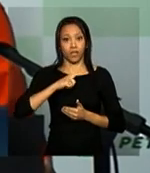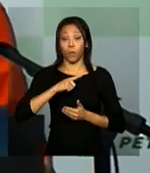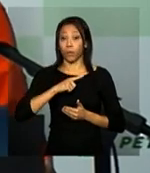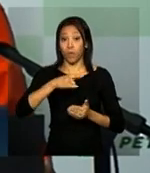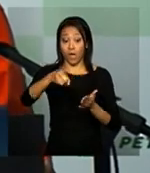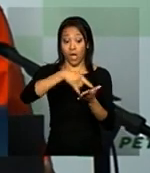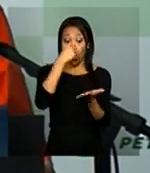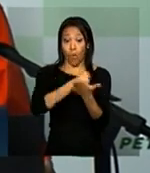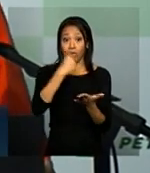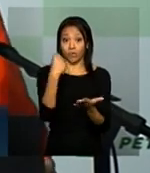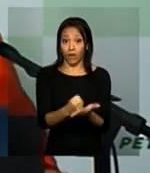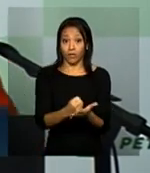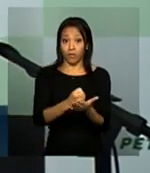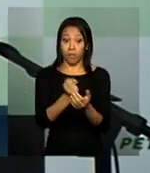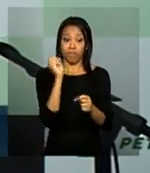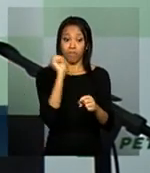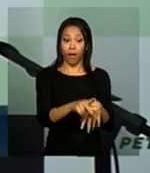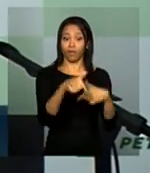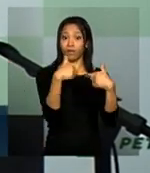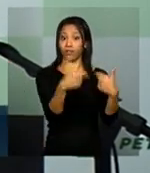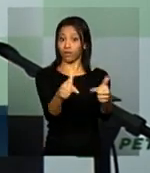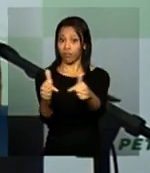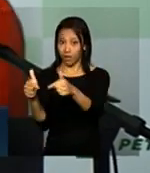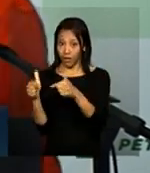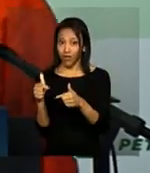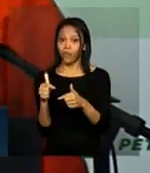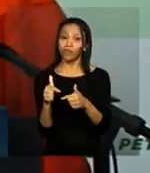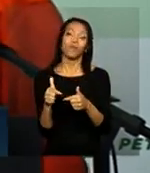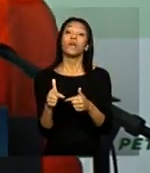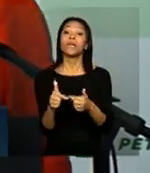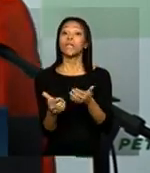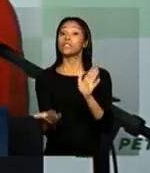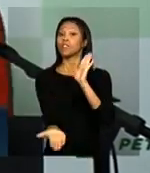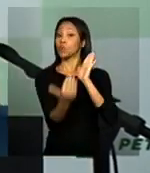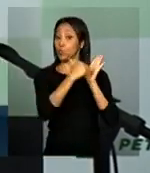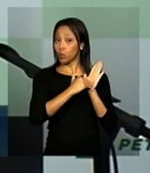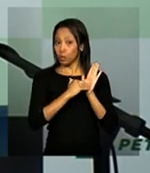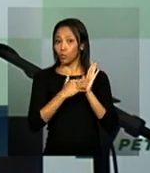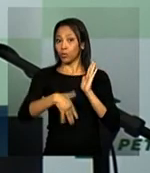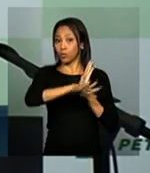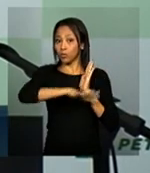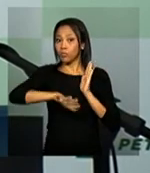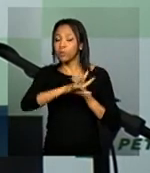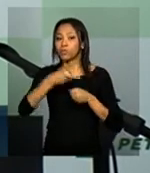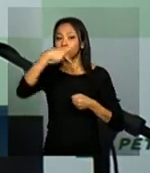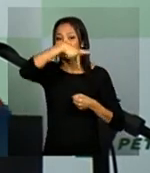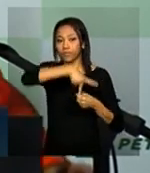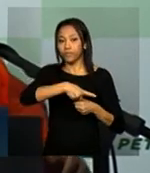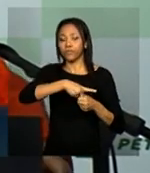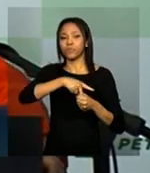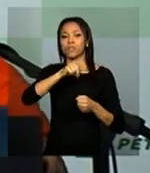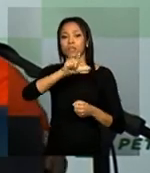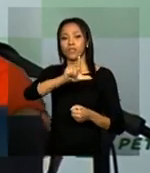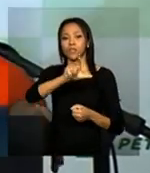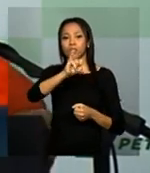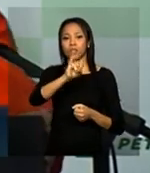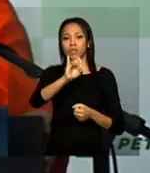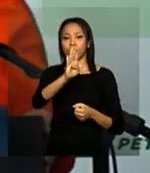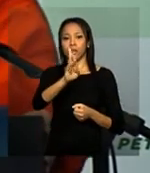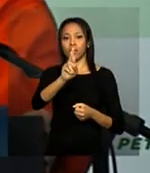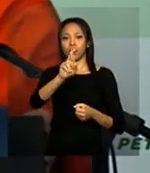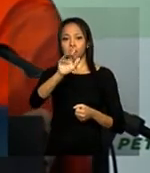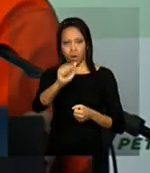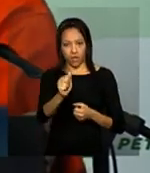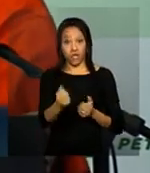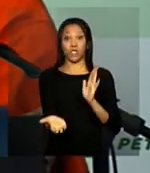contratação daqui para frente. Só esse último campo de Libra, para vocês terem uma ideia, só